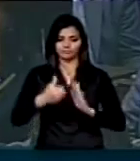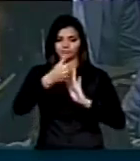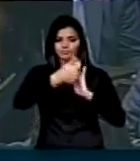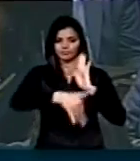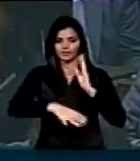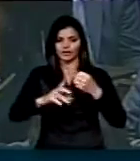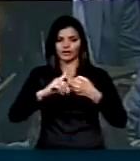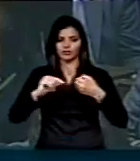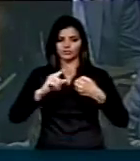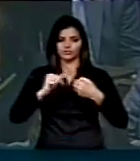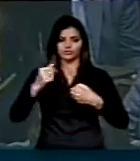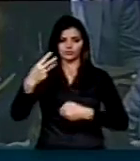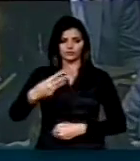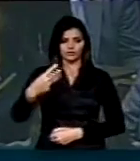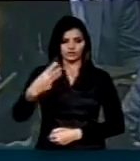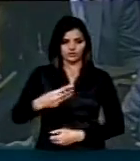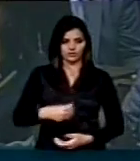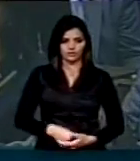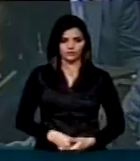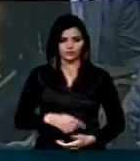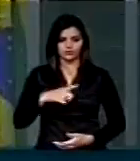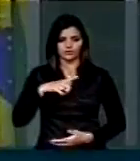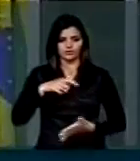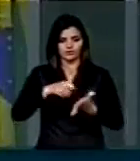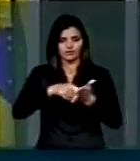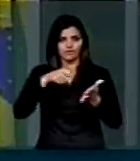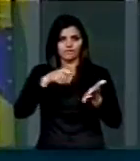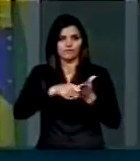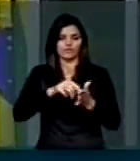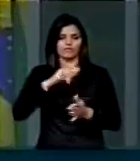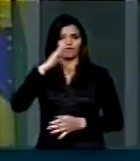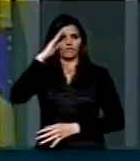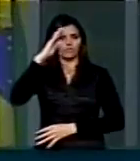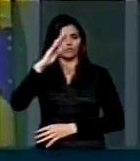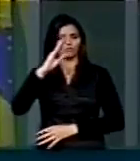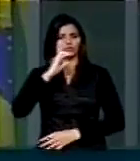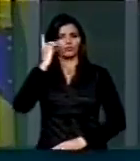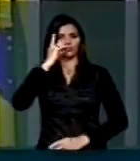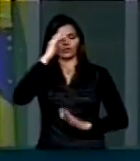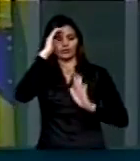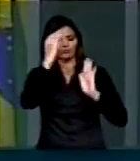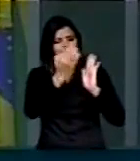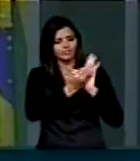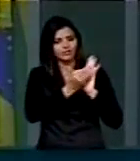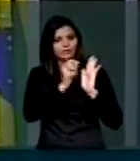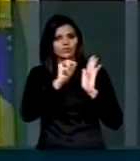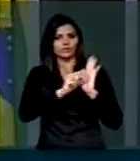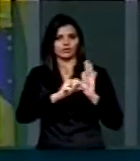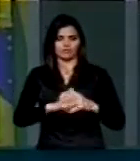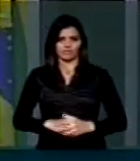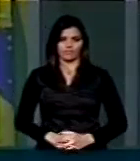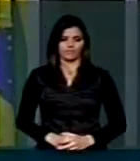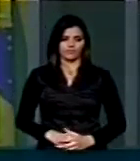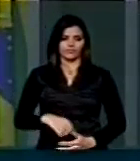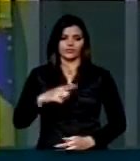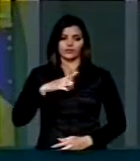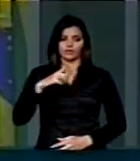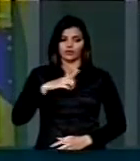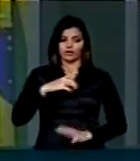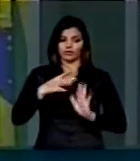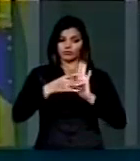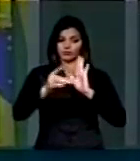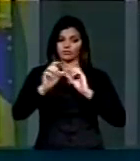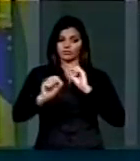artigo 3º, 9 deveres fundamentais que os deputados devem observar, tais qual destaca o